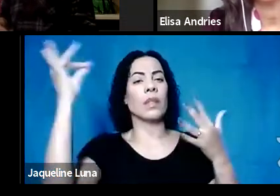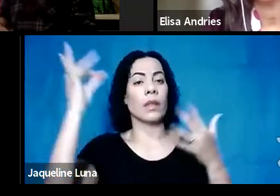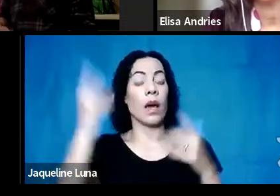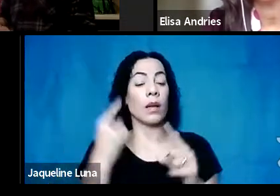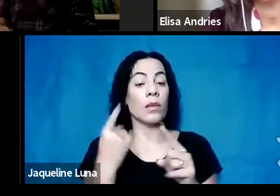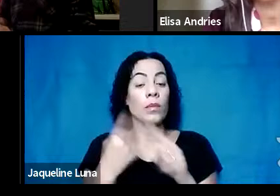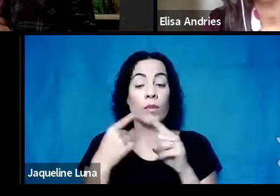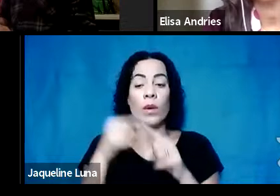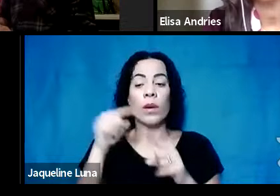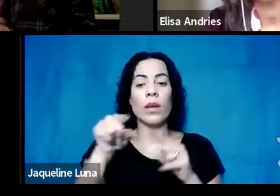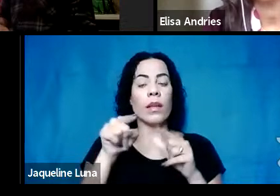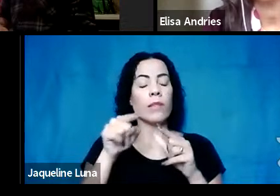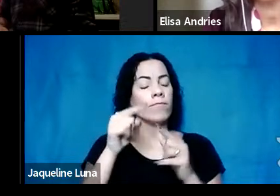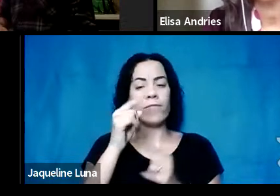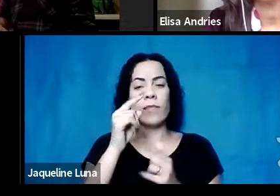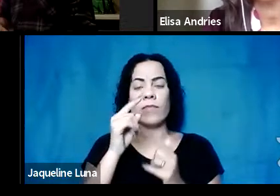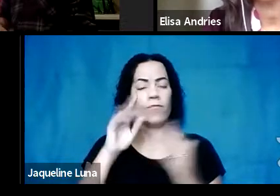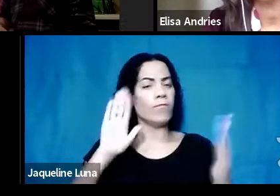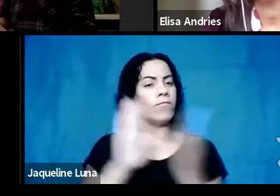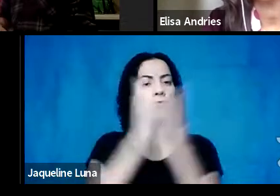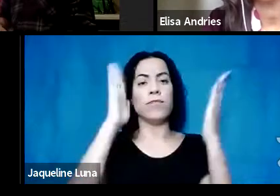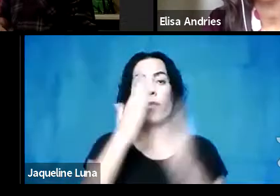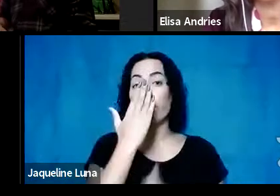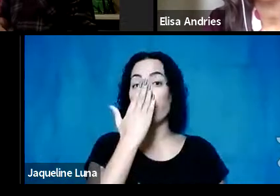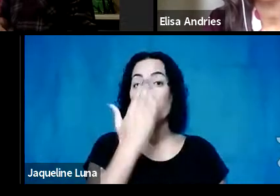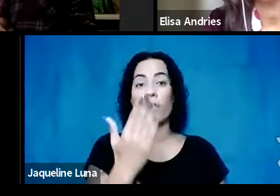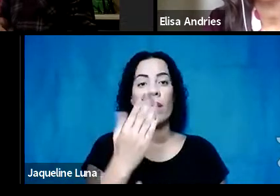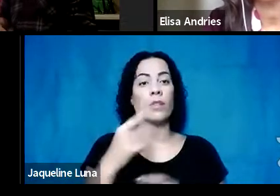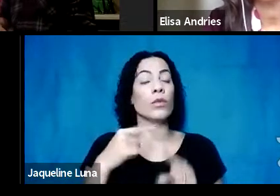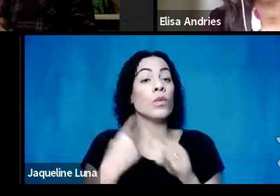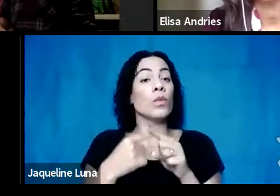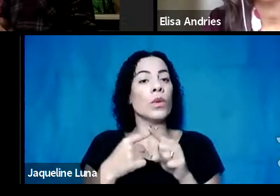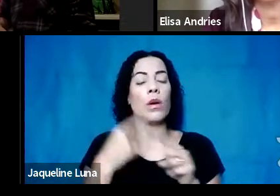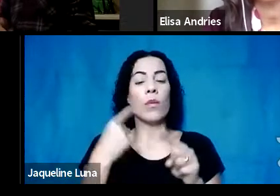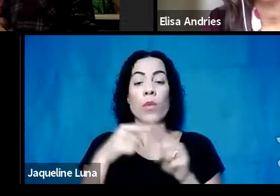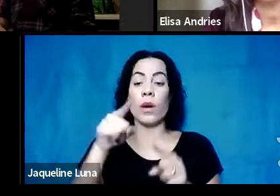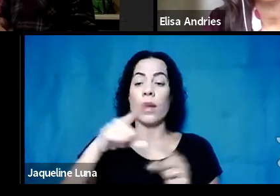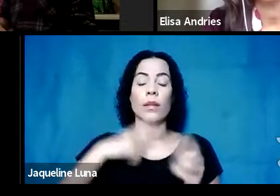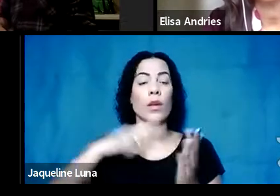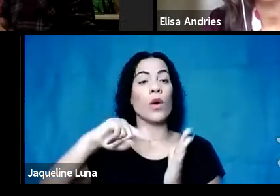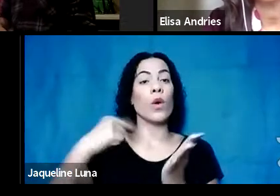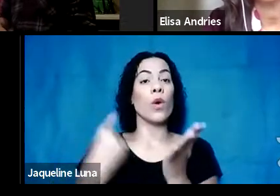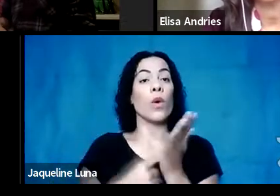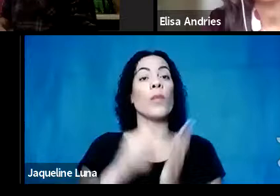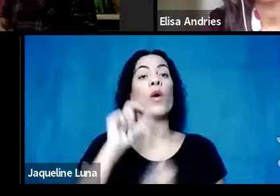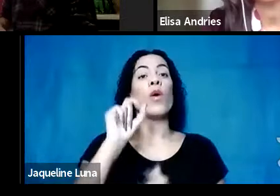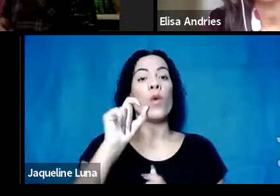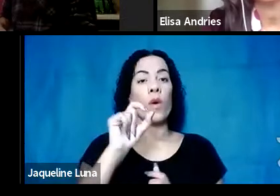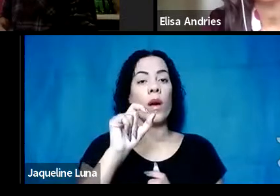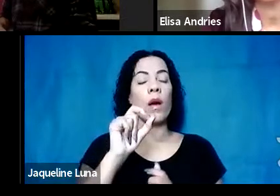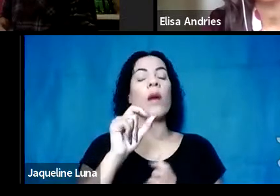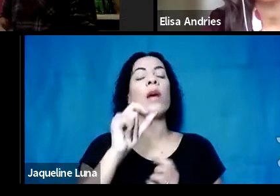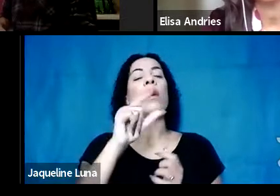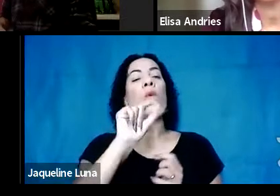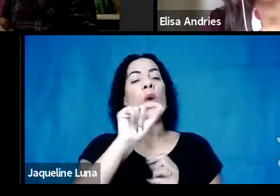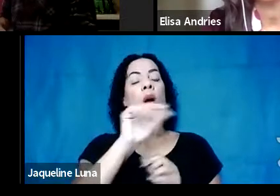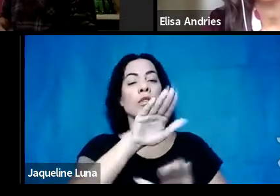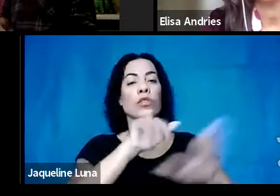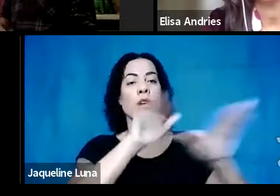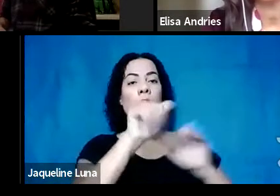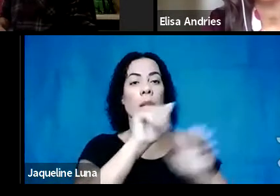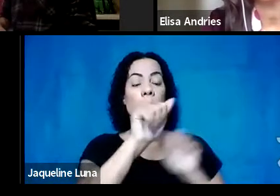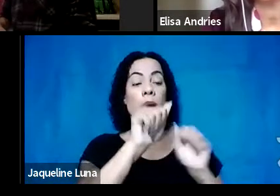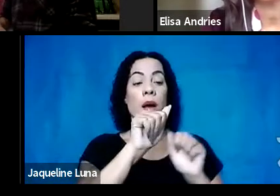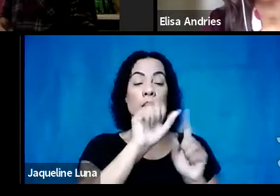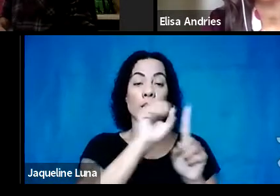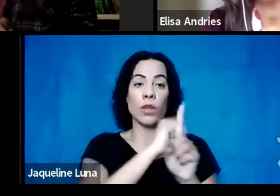frente esse paradoxo, na medida em que se compromete a ter a sociedade, a acolher e trazer a sociedade como